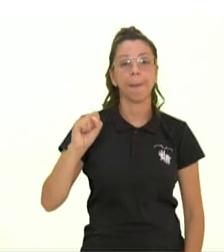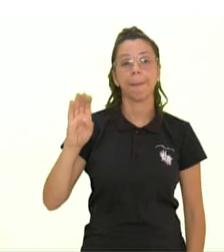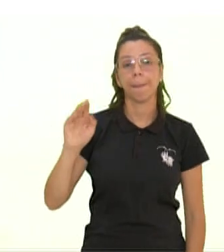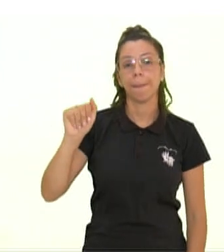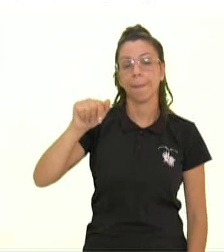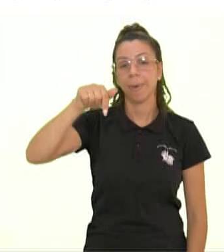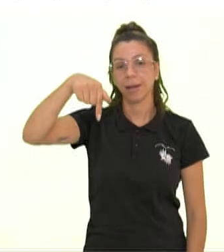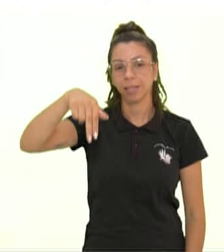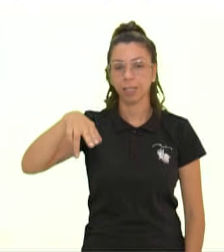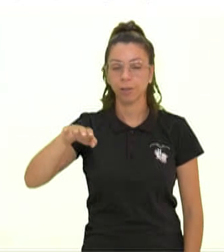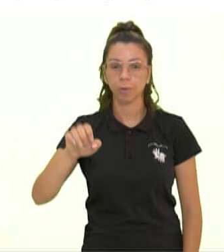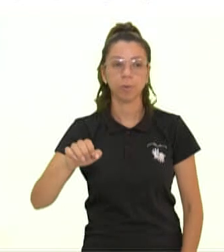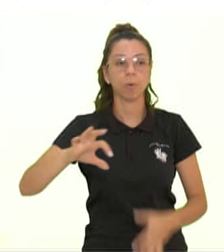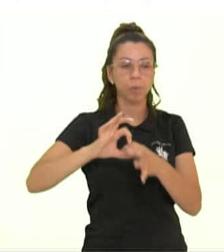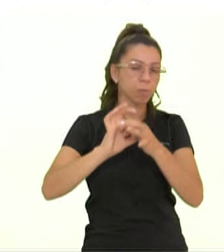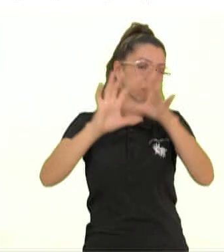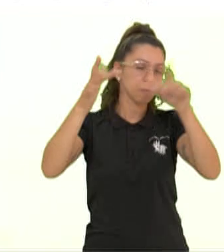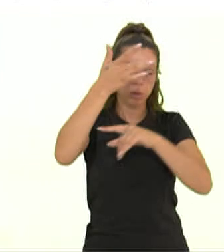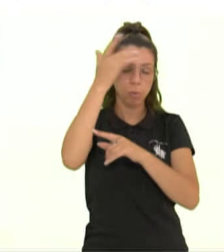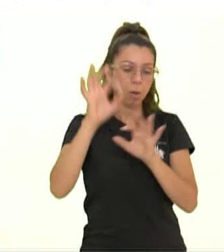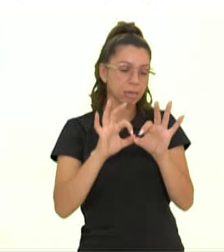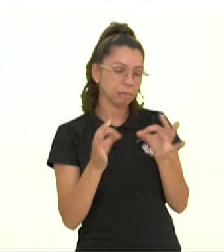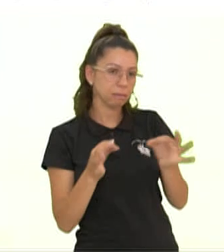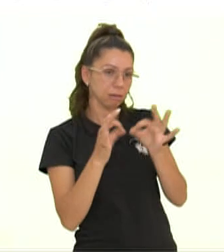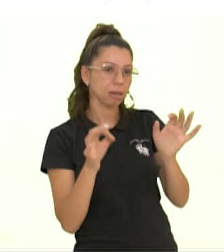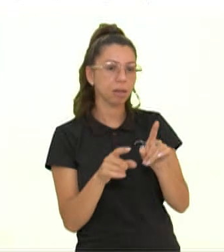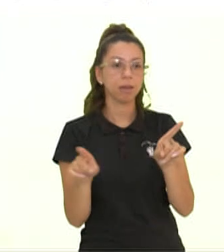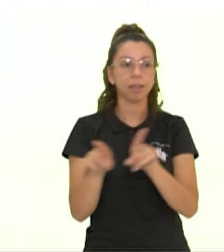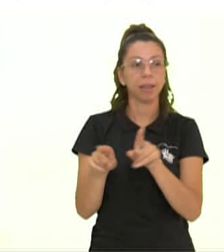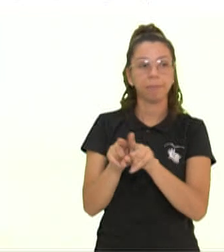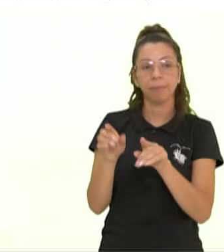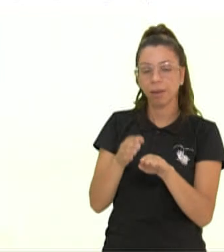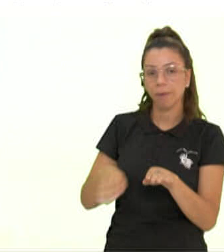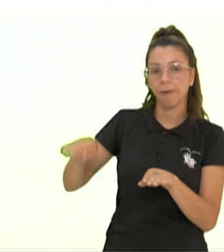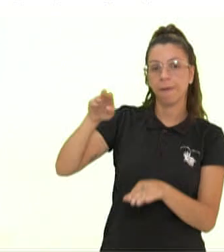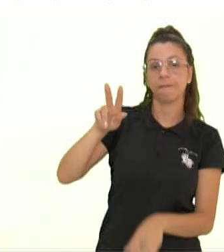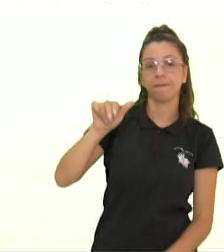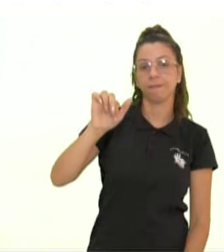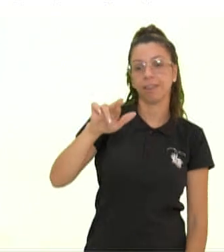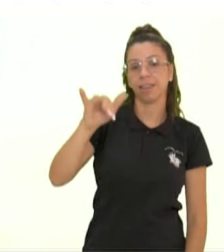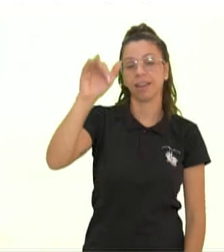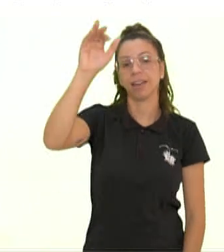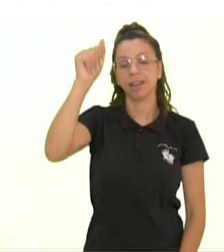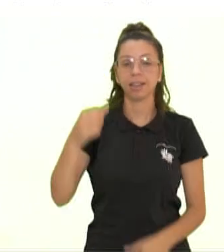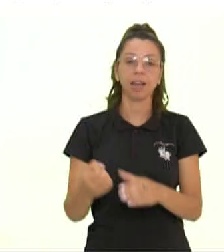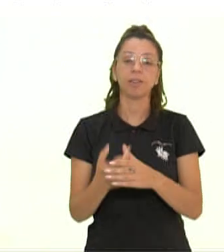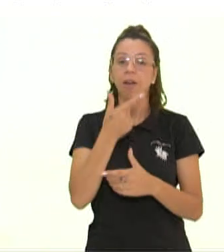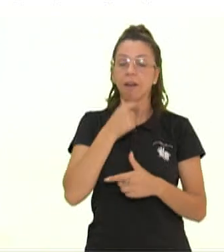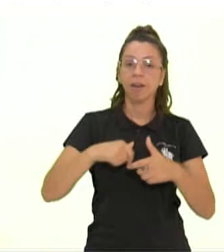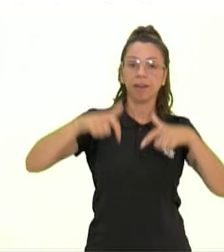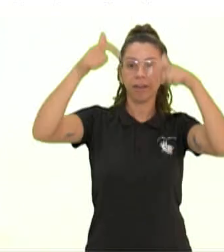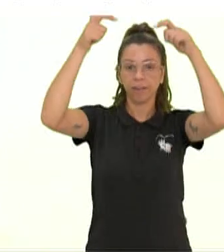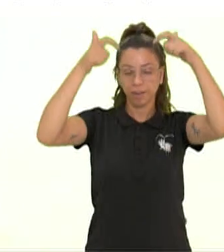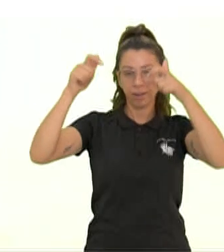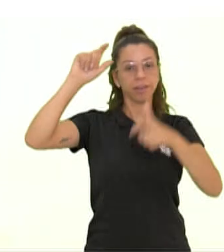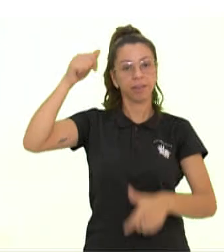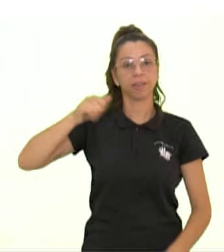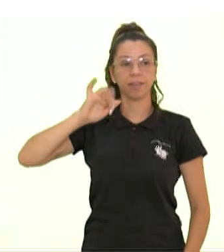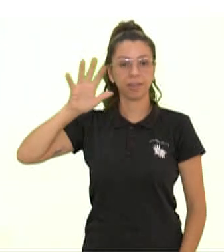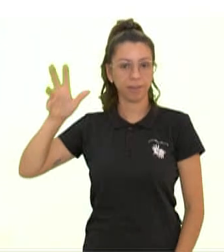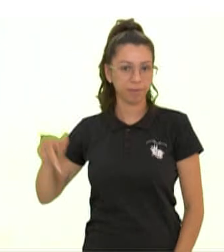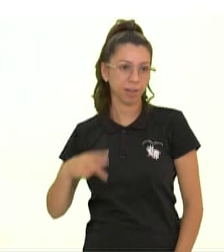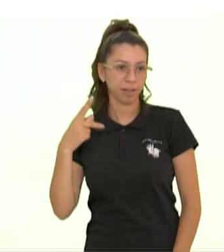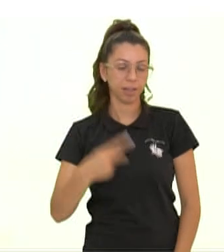pessoa simples. A gente viu o do baque virado, que é a realeza, né, criação simbólica de um reino africano aqui no